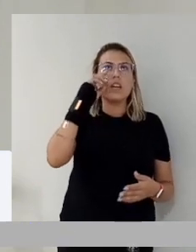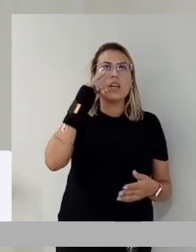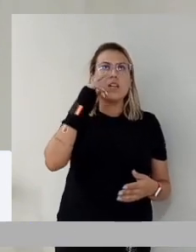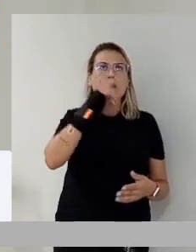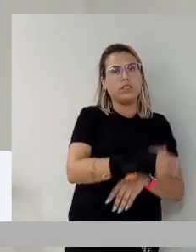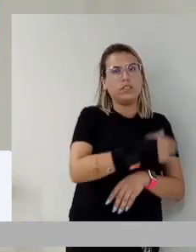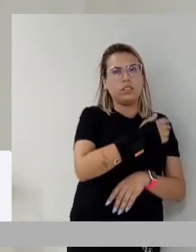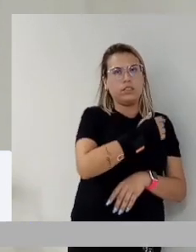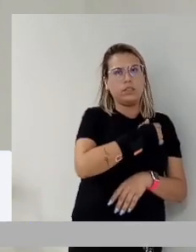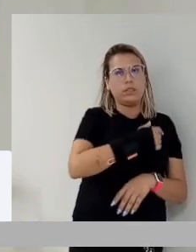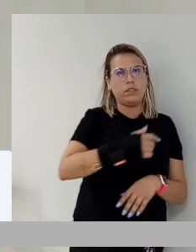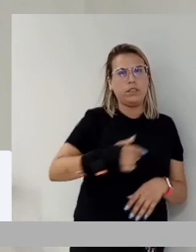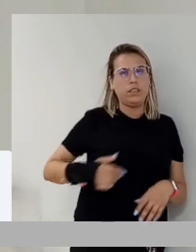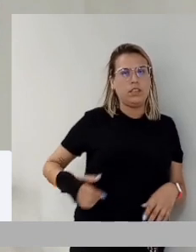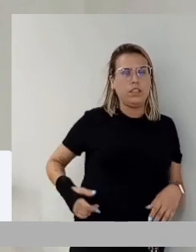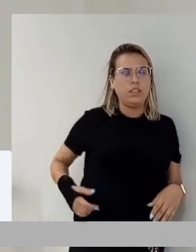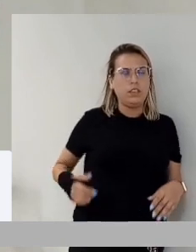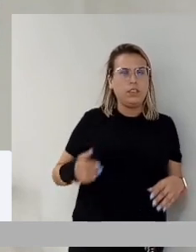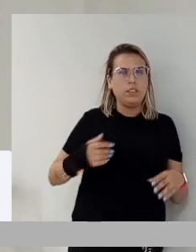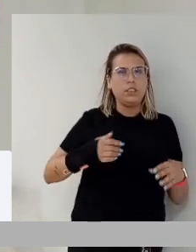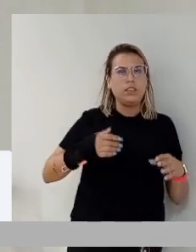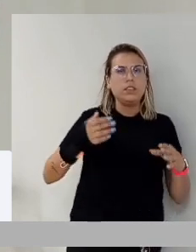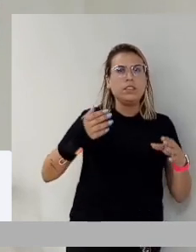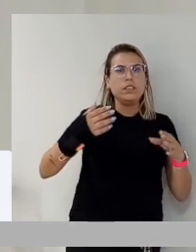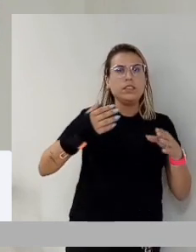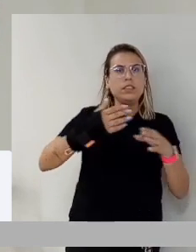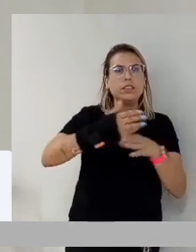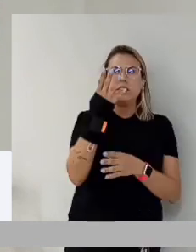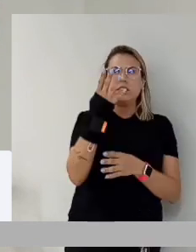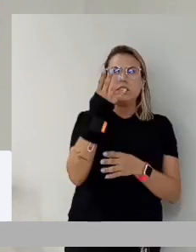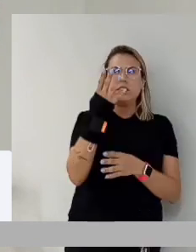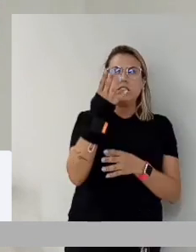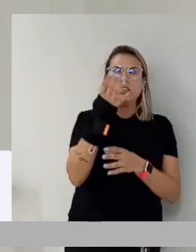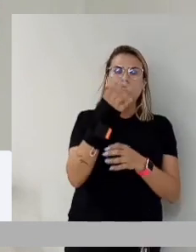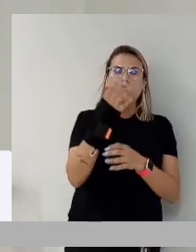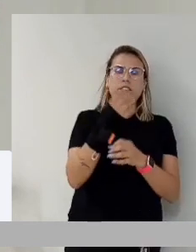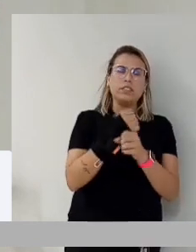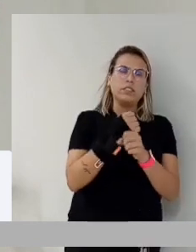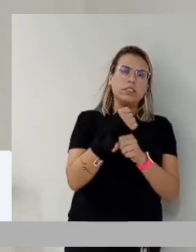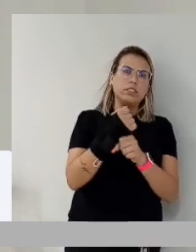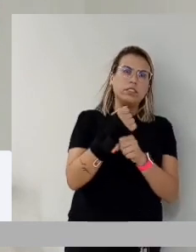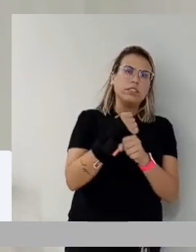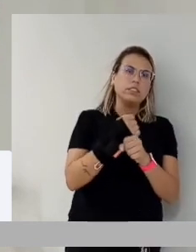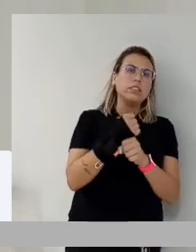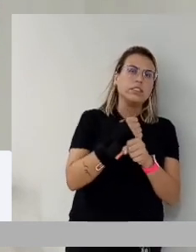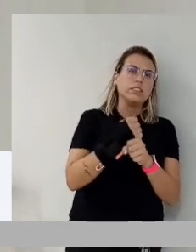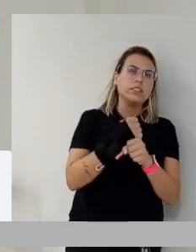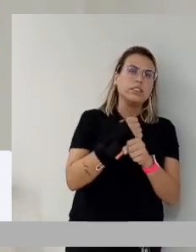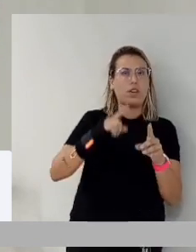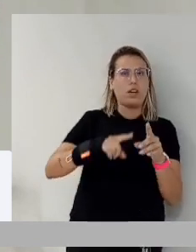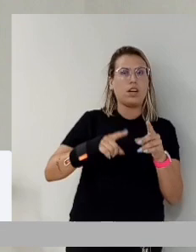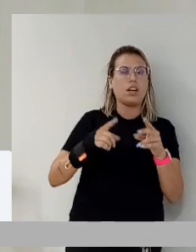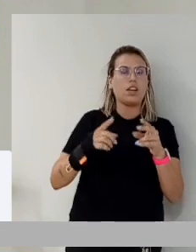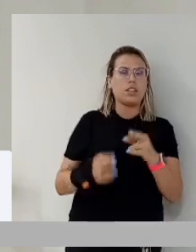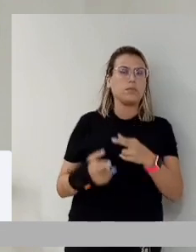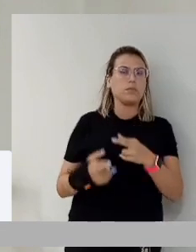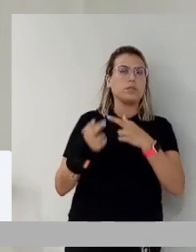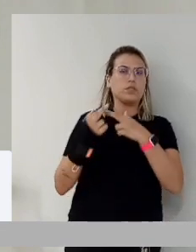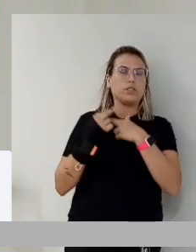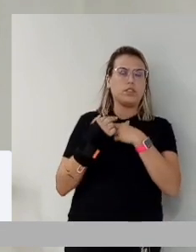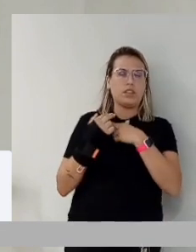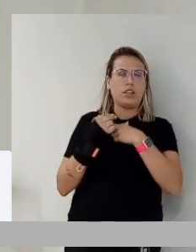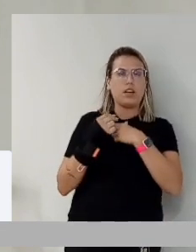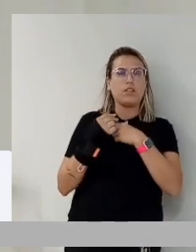qual eu fiz parte por uns 4 anos né desses peixamento eu era responsável pel esse fechamento que vinha do